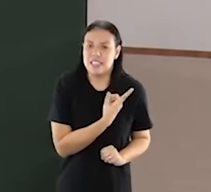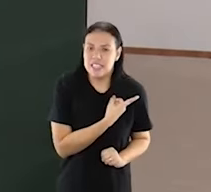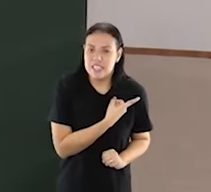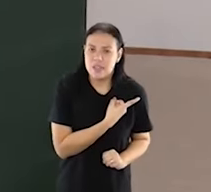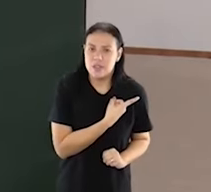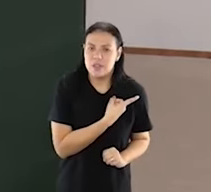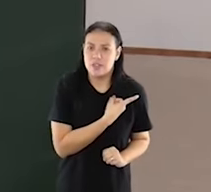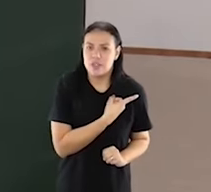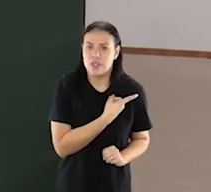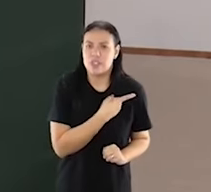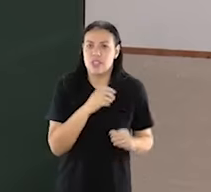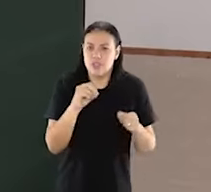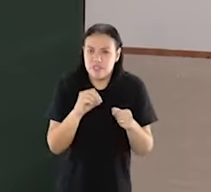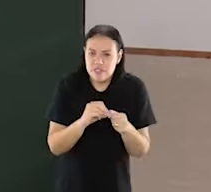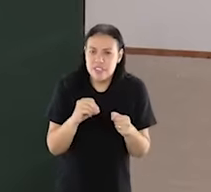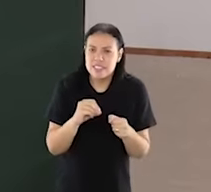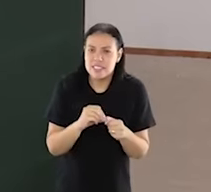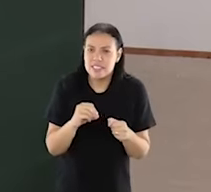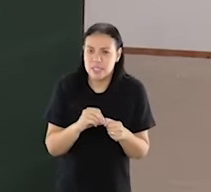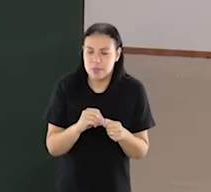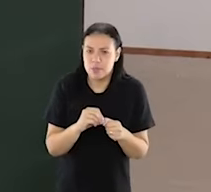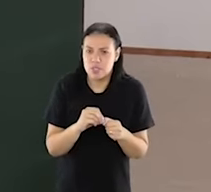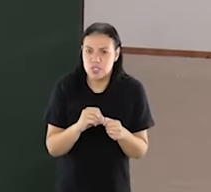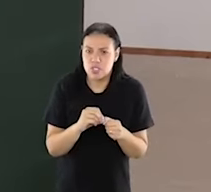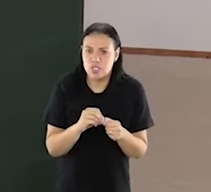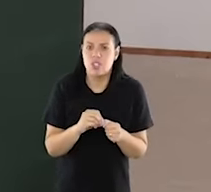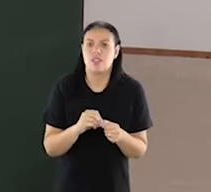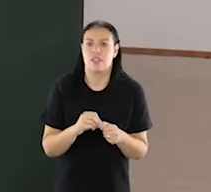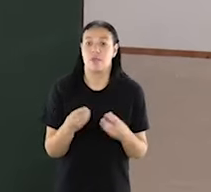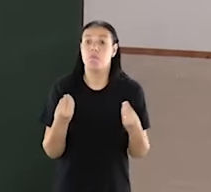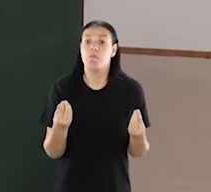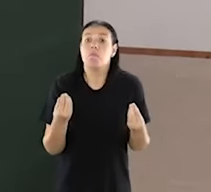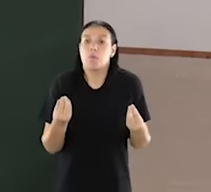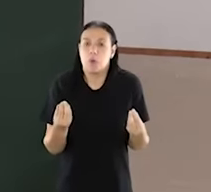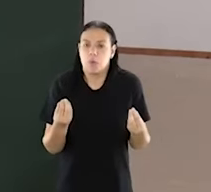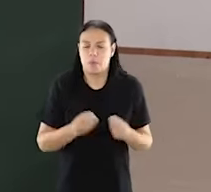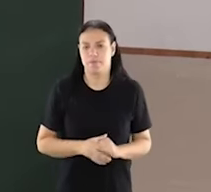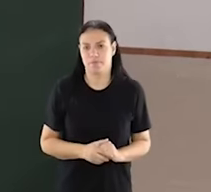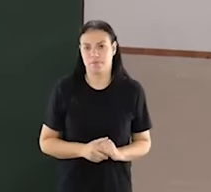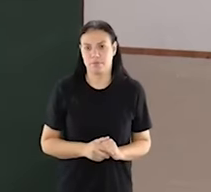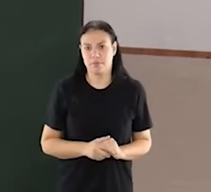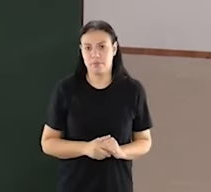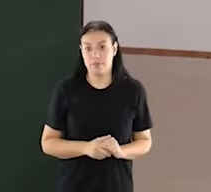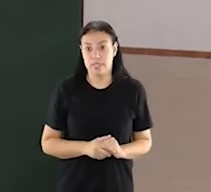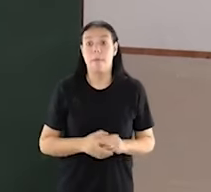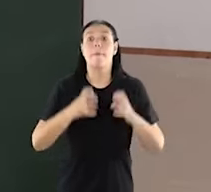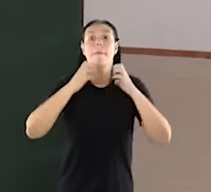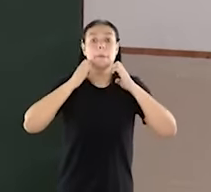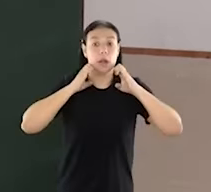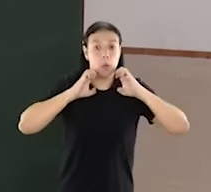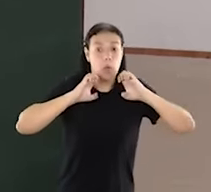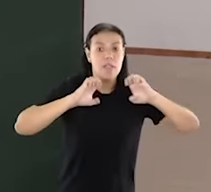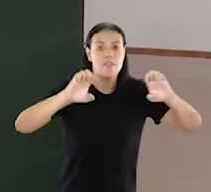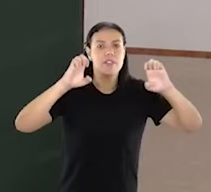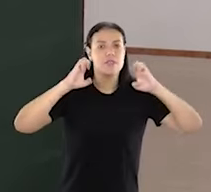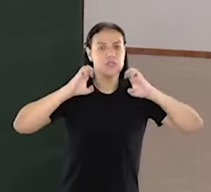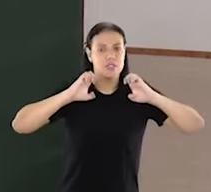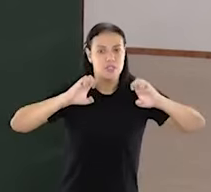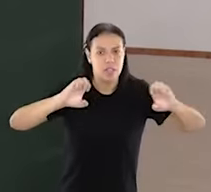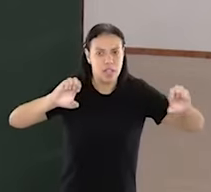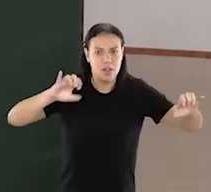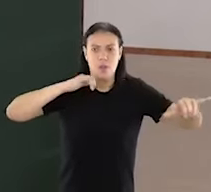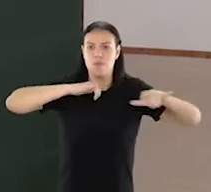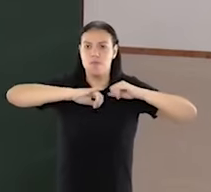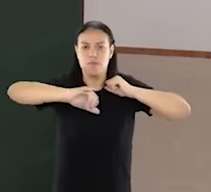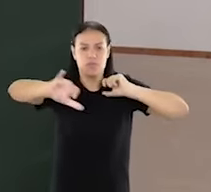Mas a pergunta é, o que nós estamos fazendo para que o Evangelho alcance